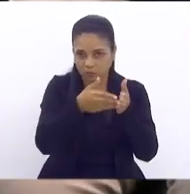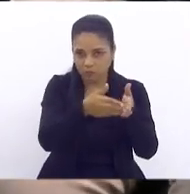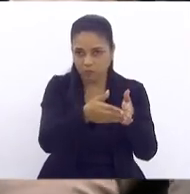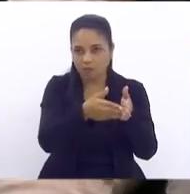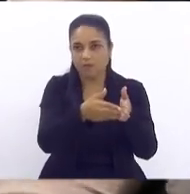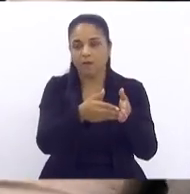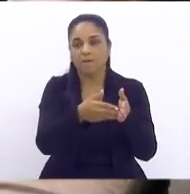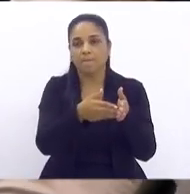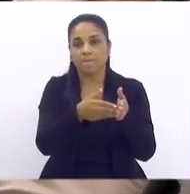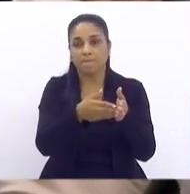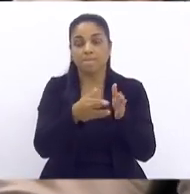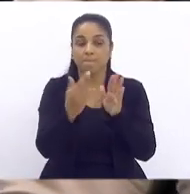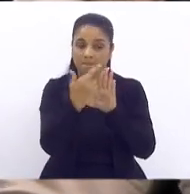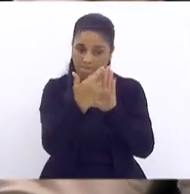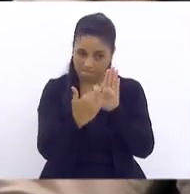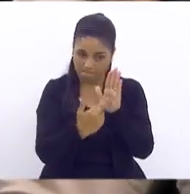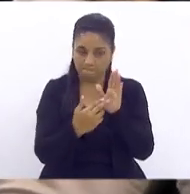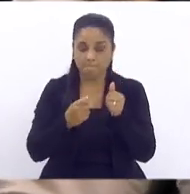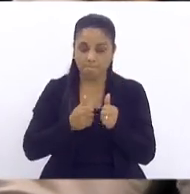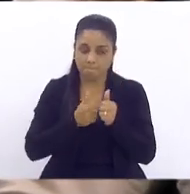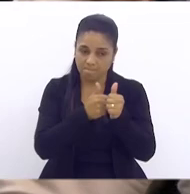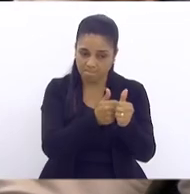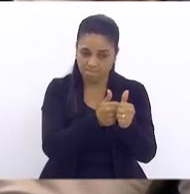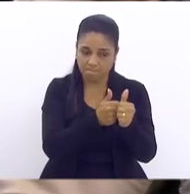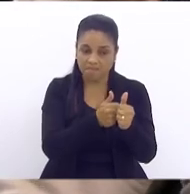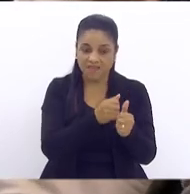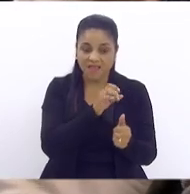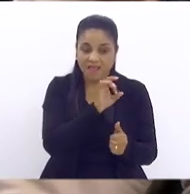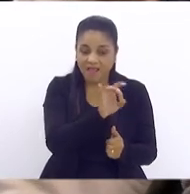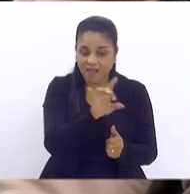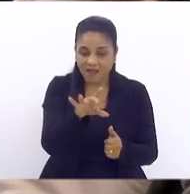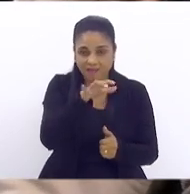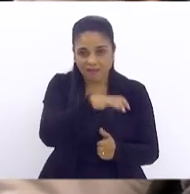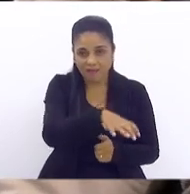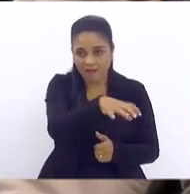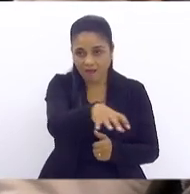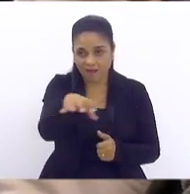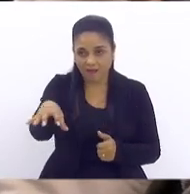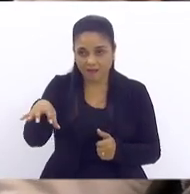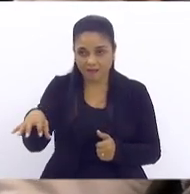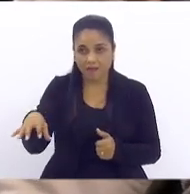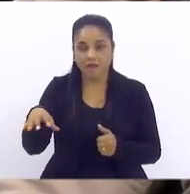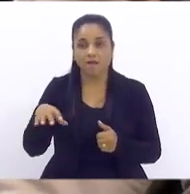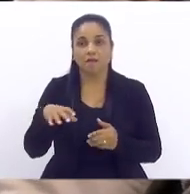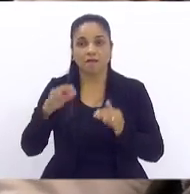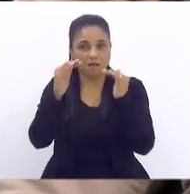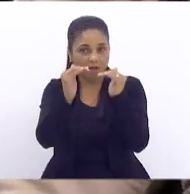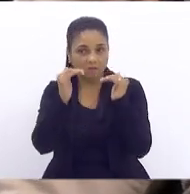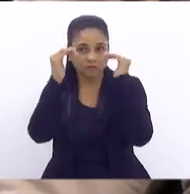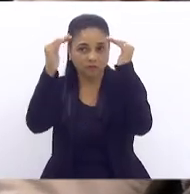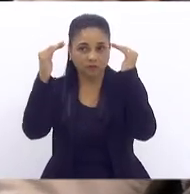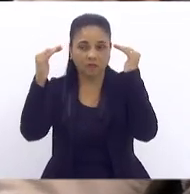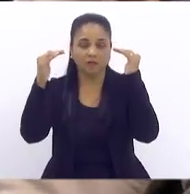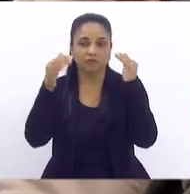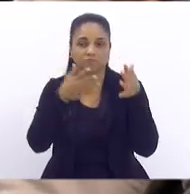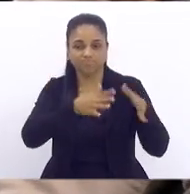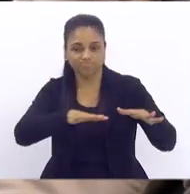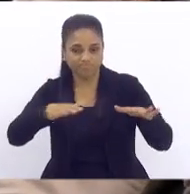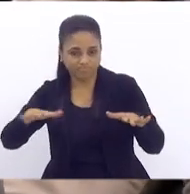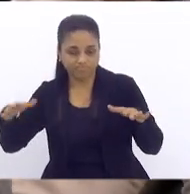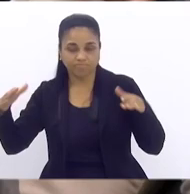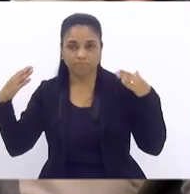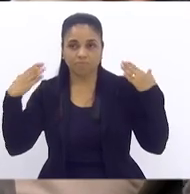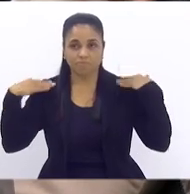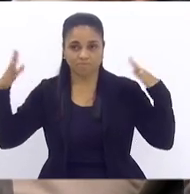acabam seguindo as regras em cada área de competência. Por exemplo, a autoridade marítima ela segue as regras